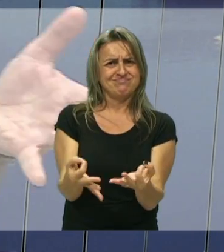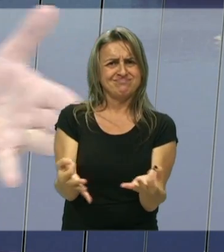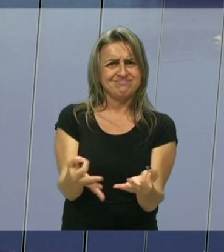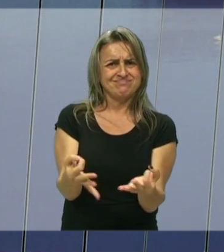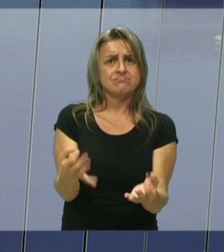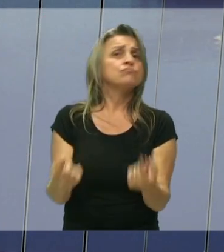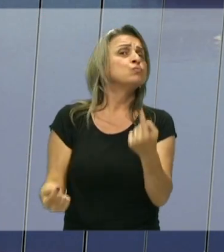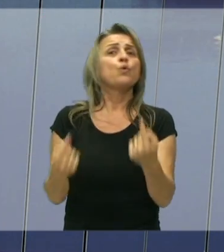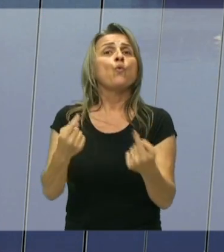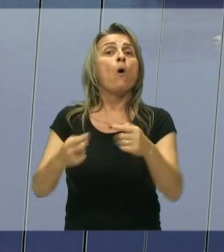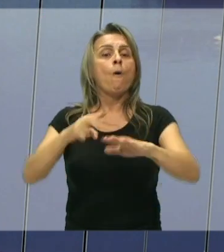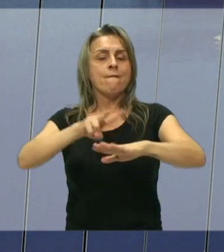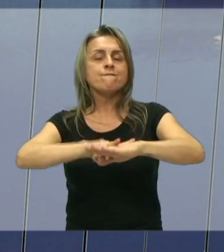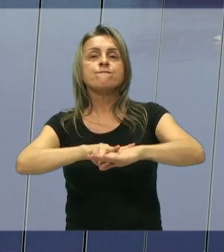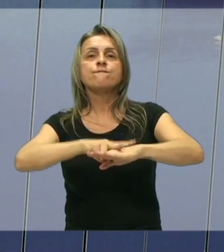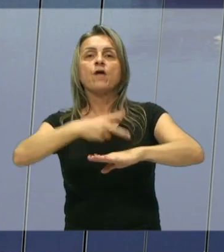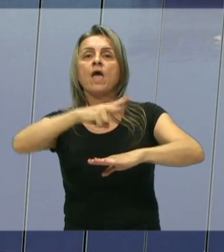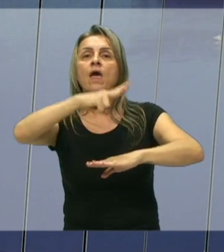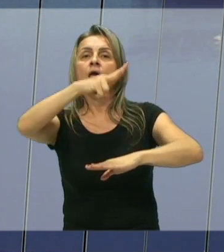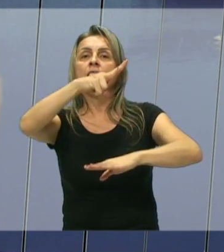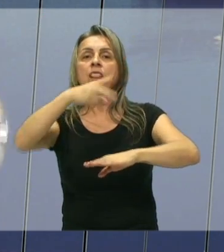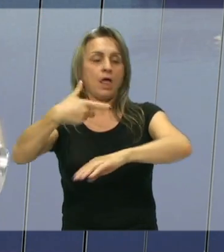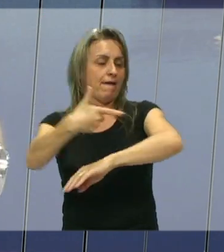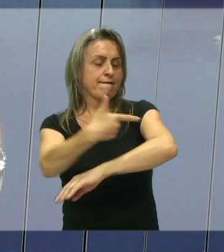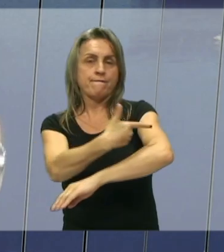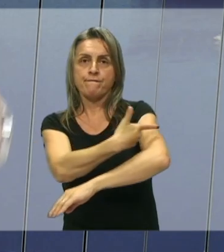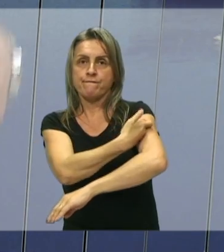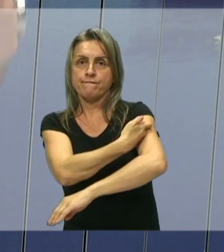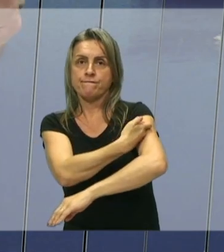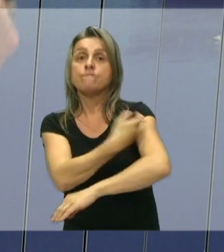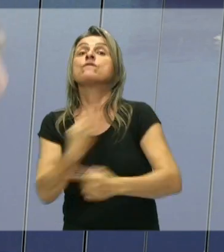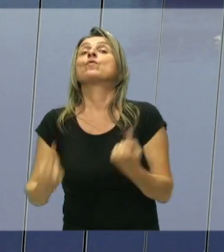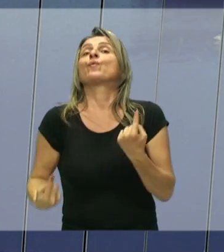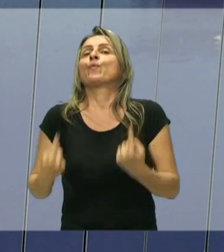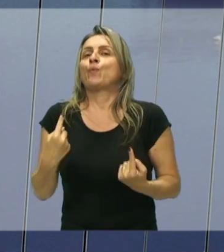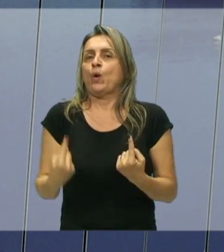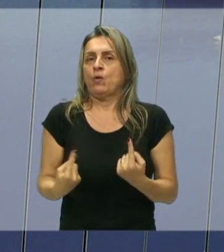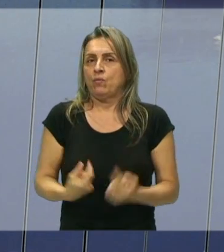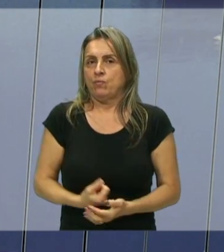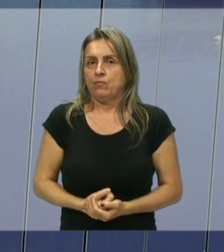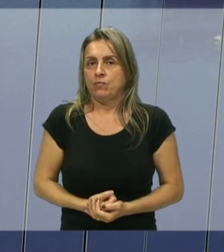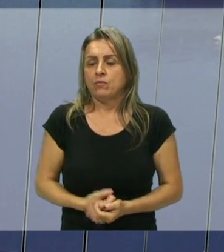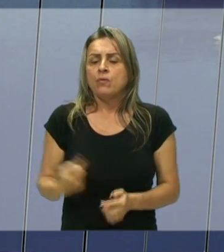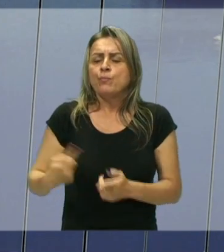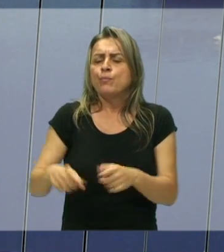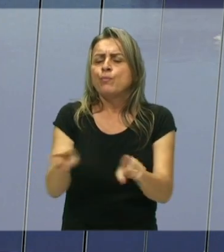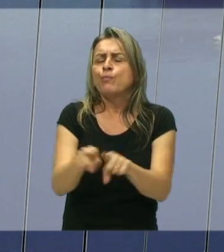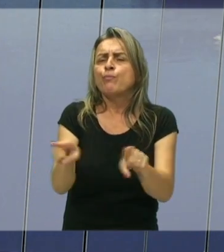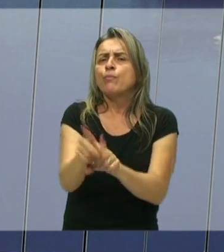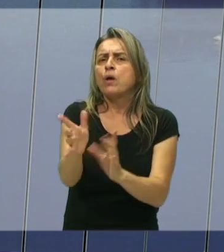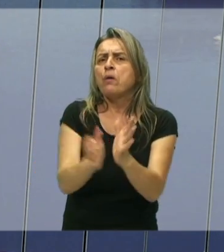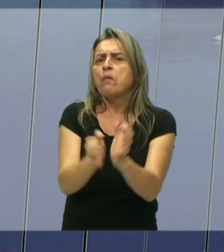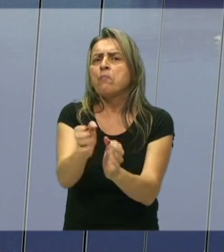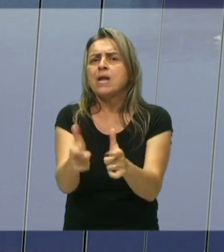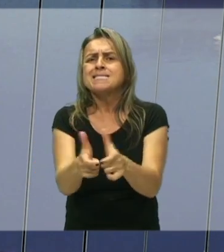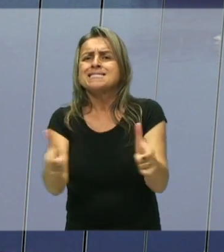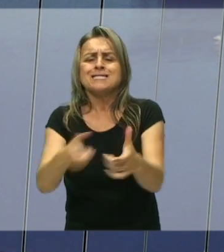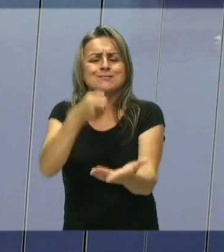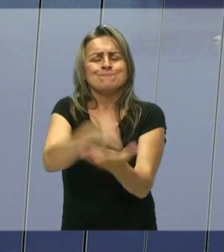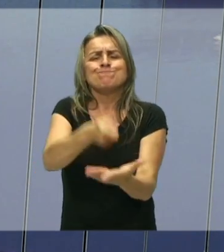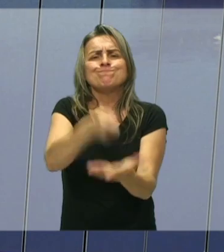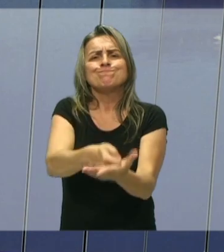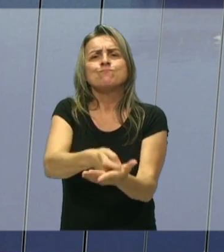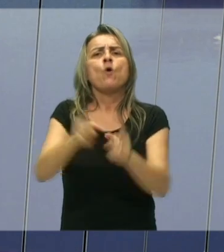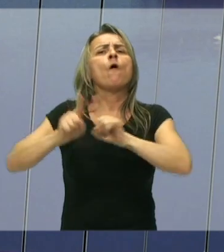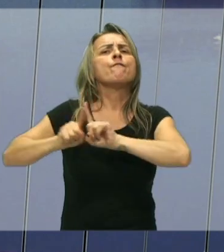grande vantagem da vacina? E por que muitas empresas que exigiram que seus funcionários fossem